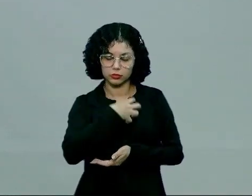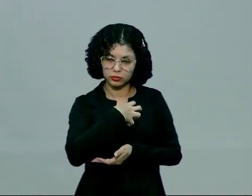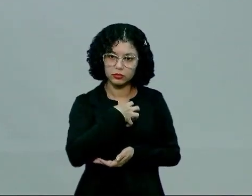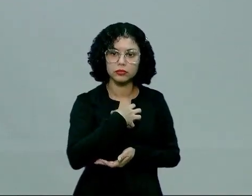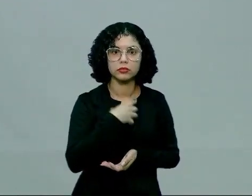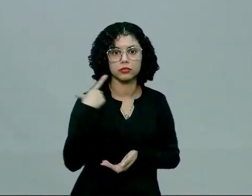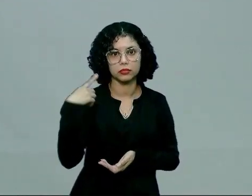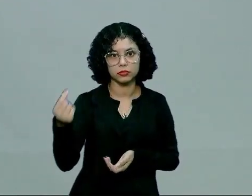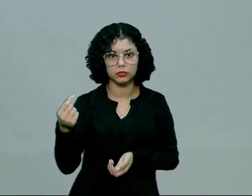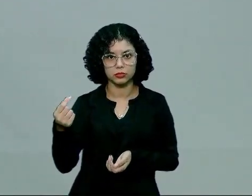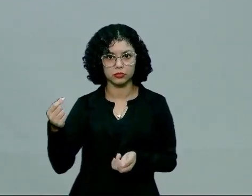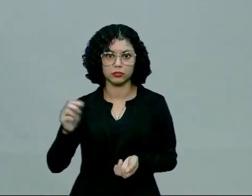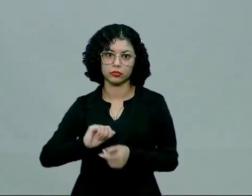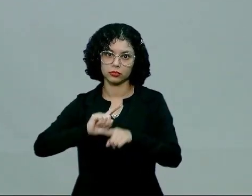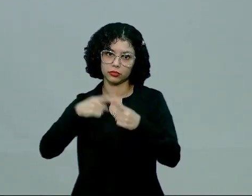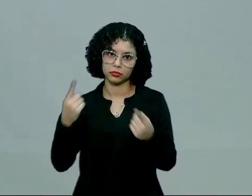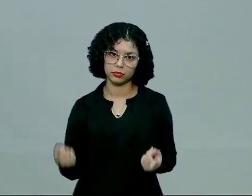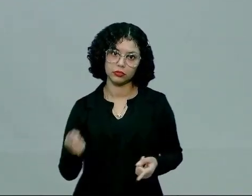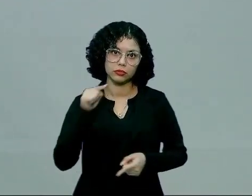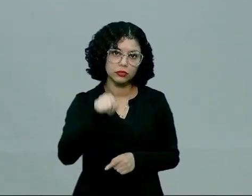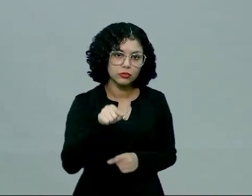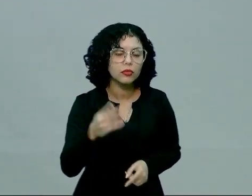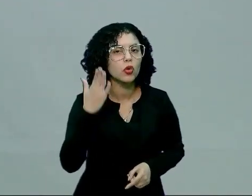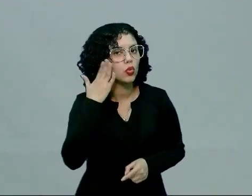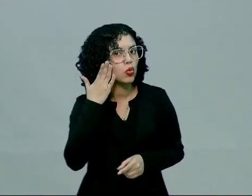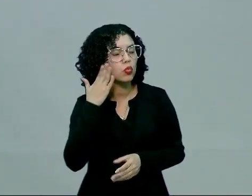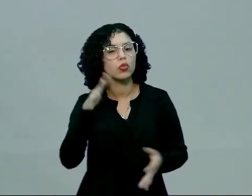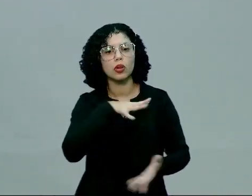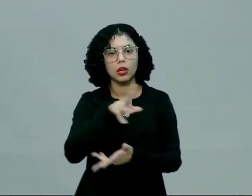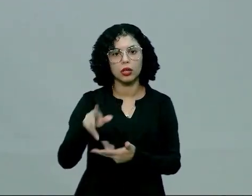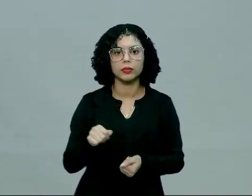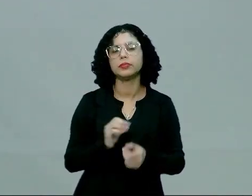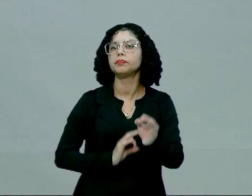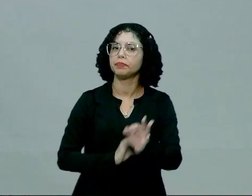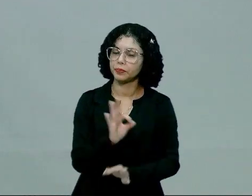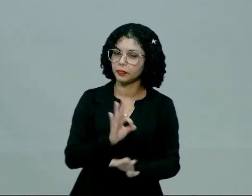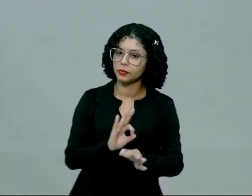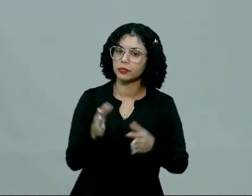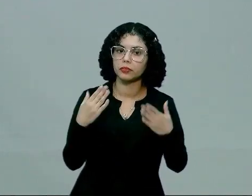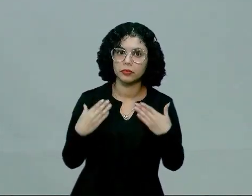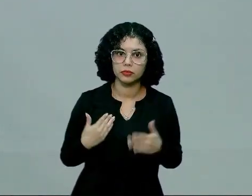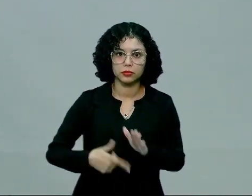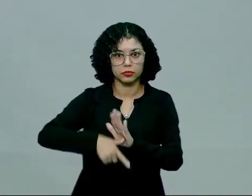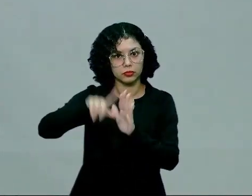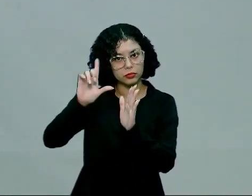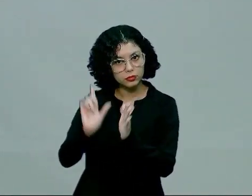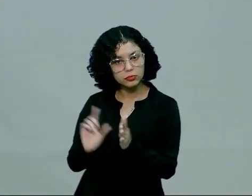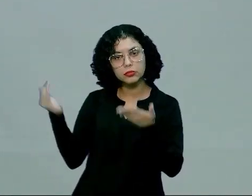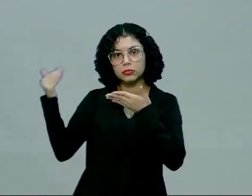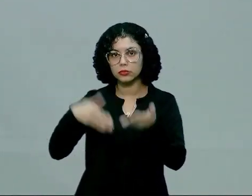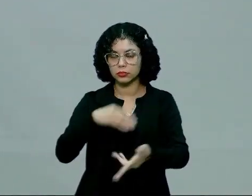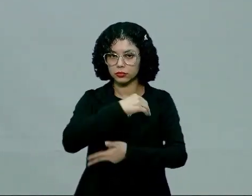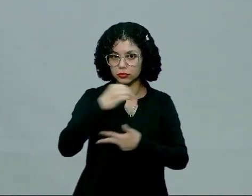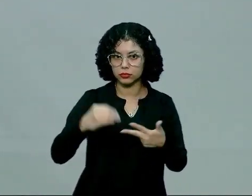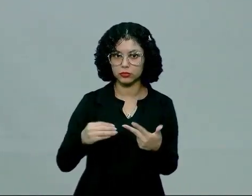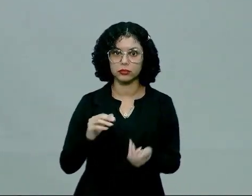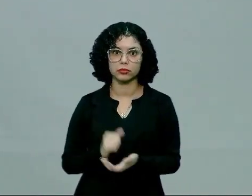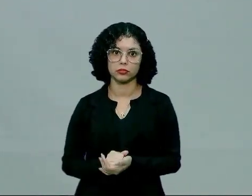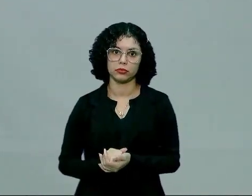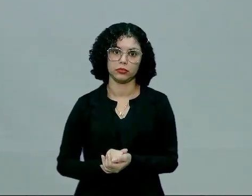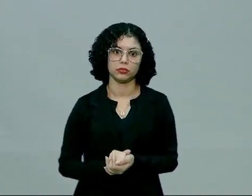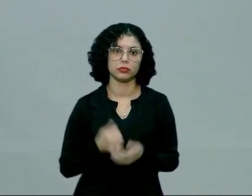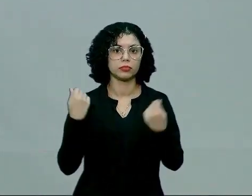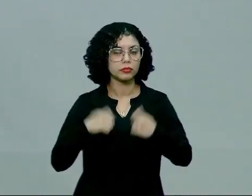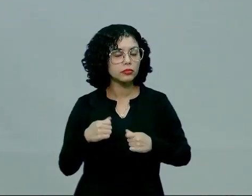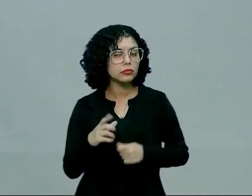para fugir da casinha mas a sua compreensão de mundo e o seu preparo físico anterior para chegar no ENEM E arrasar